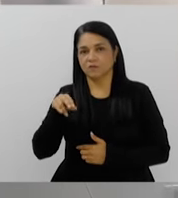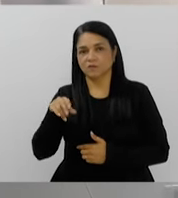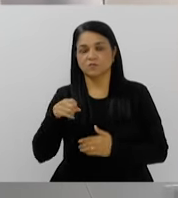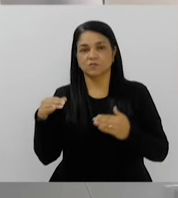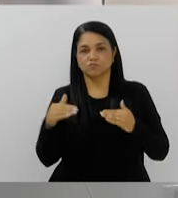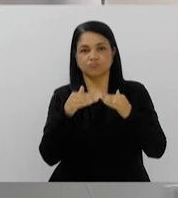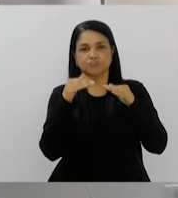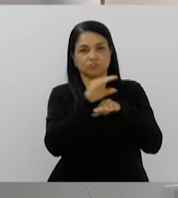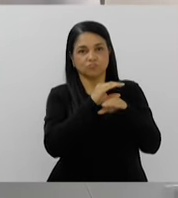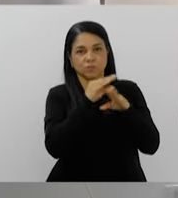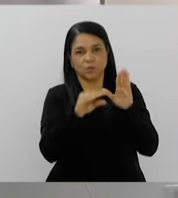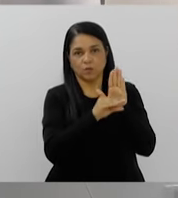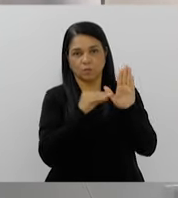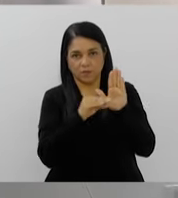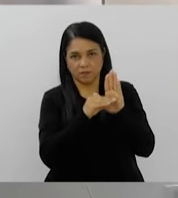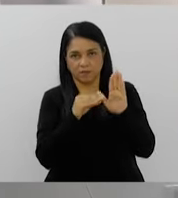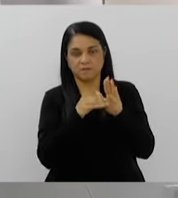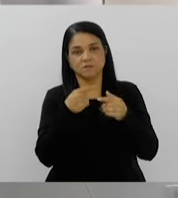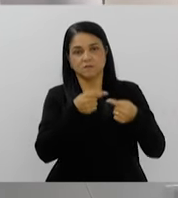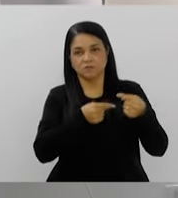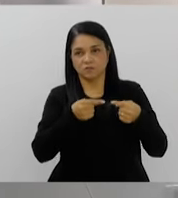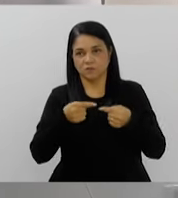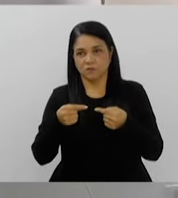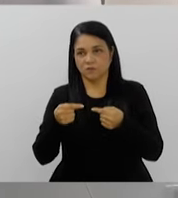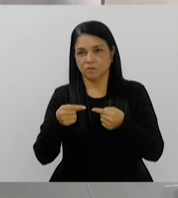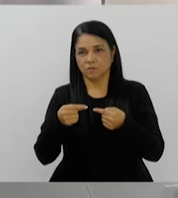com emendas. Em discussão.